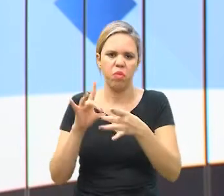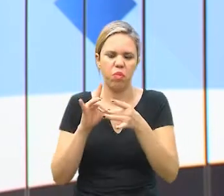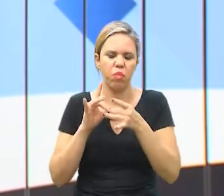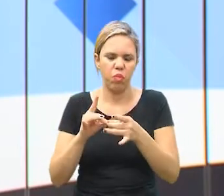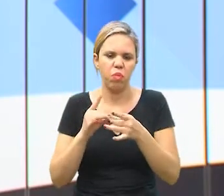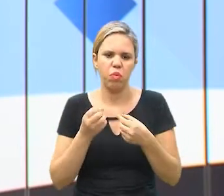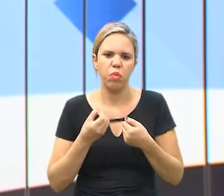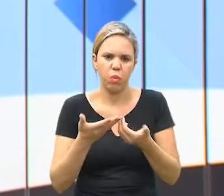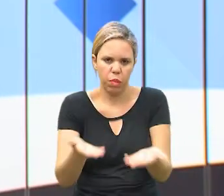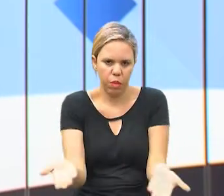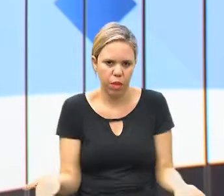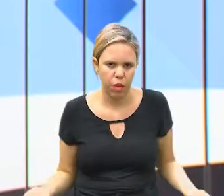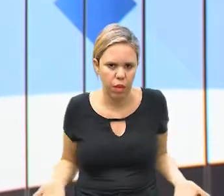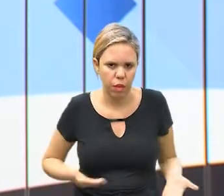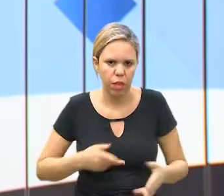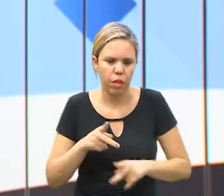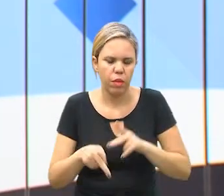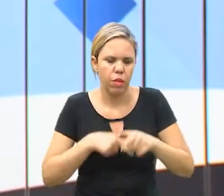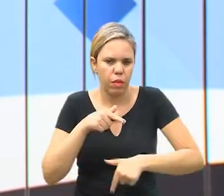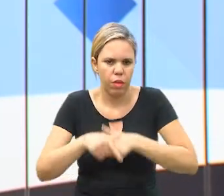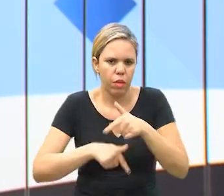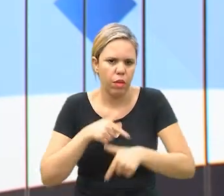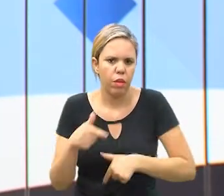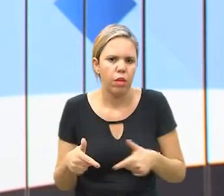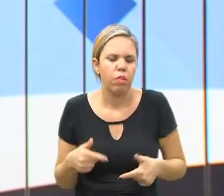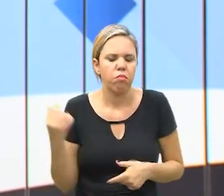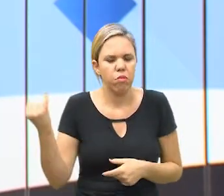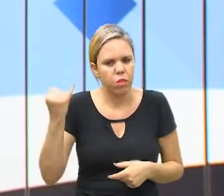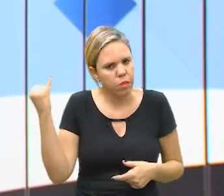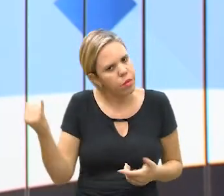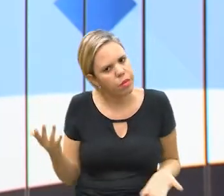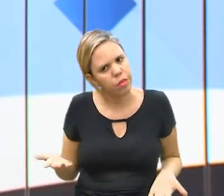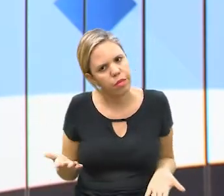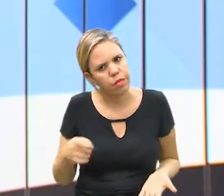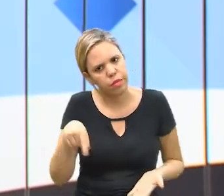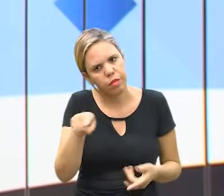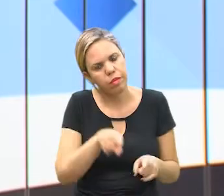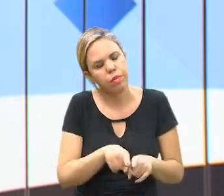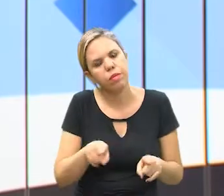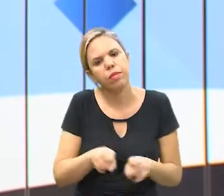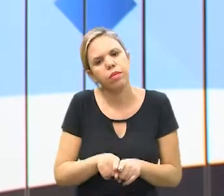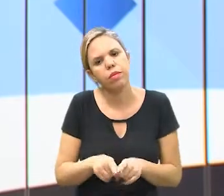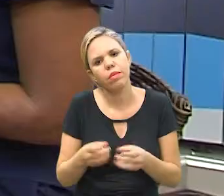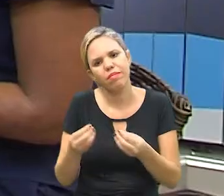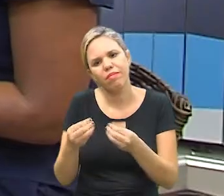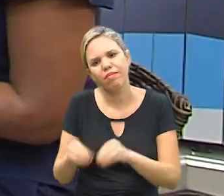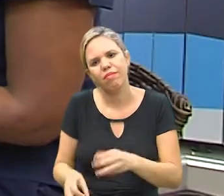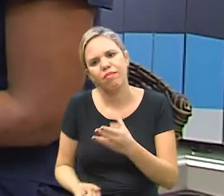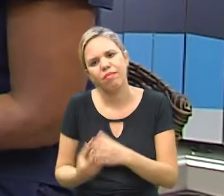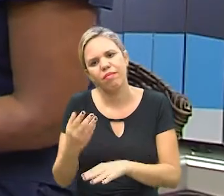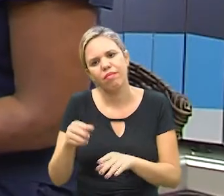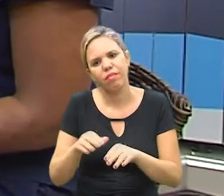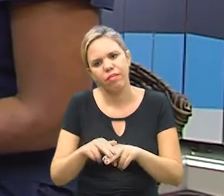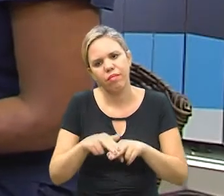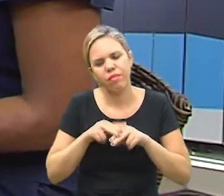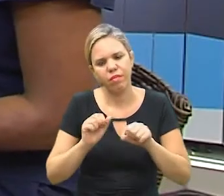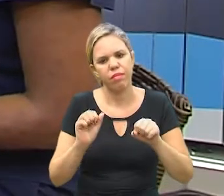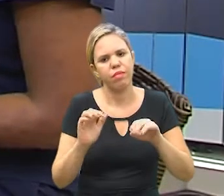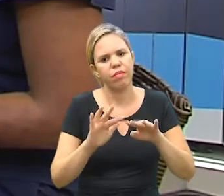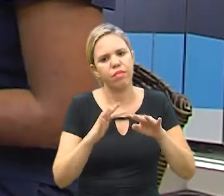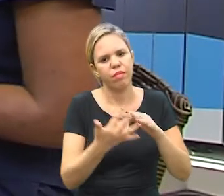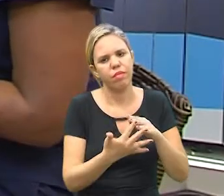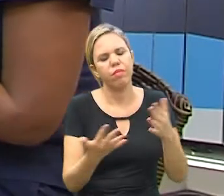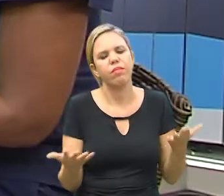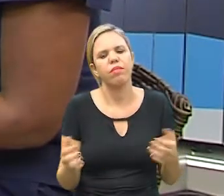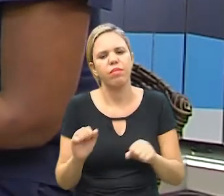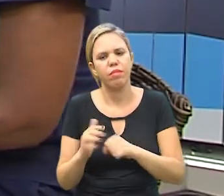bem, né? Agora, apesar desse trabalho, né, tão importante, vocês também foram afetados, né, com a pandemia do novo coronavírus.